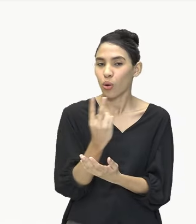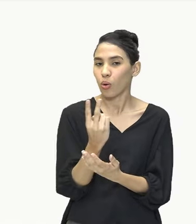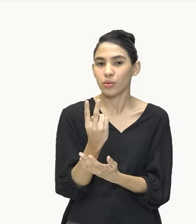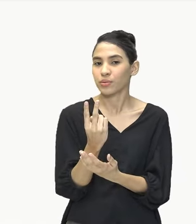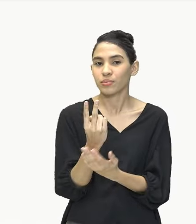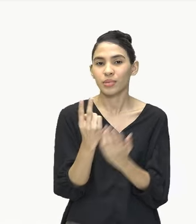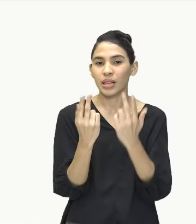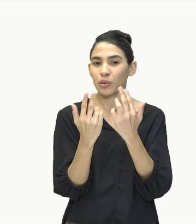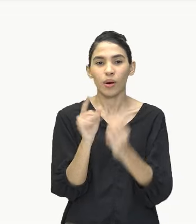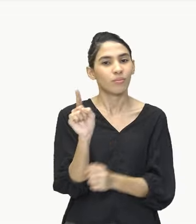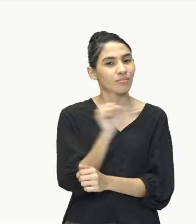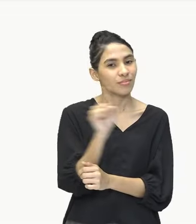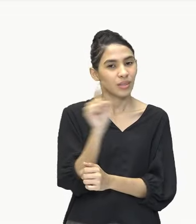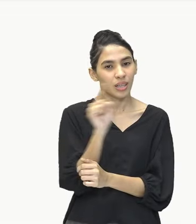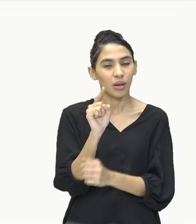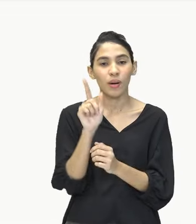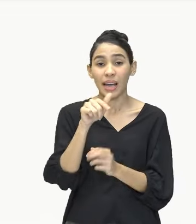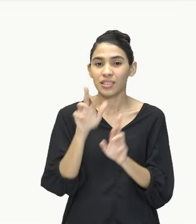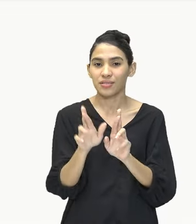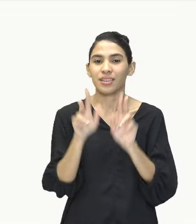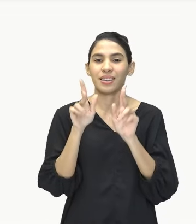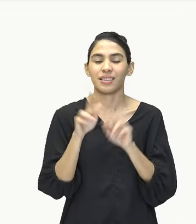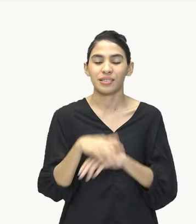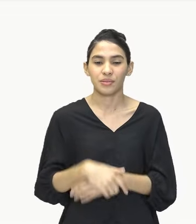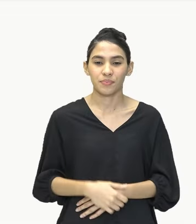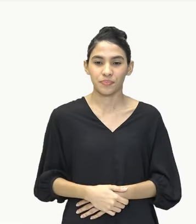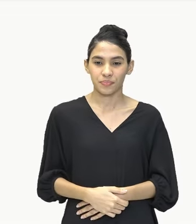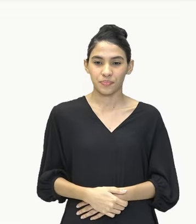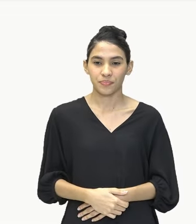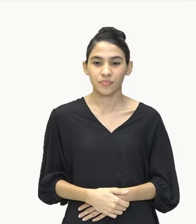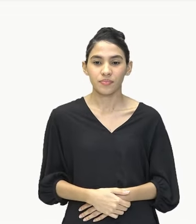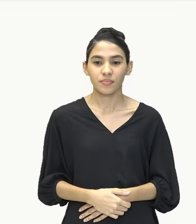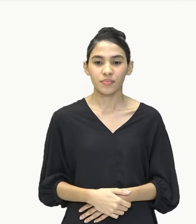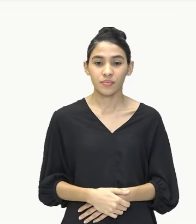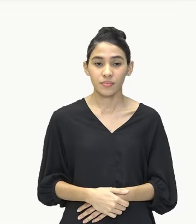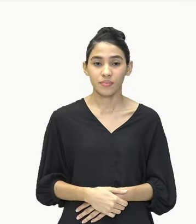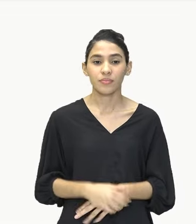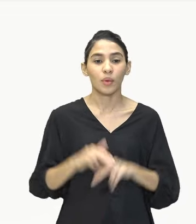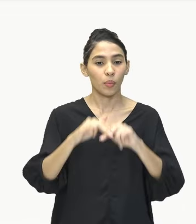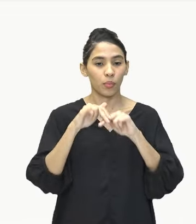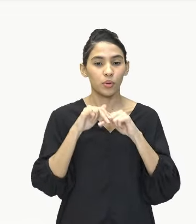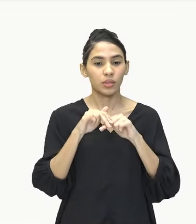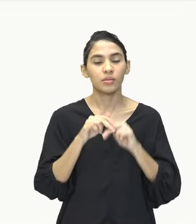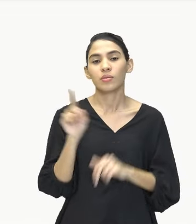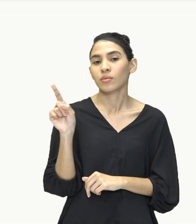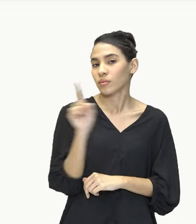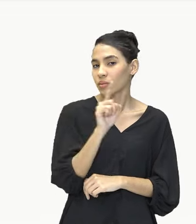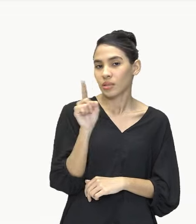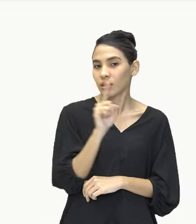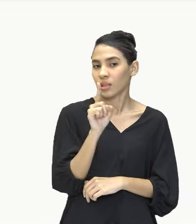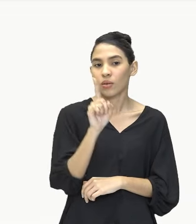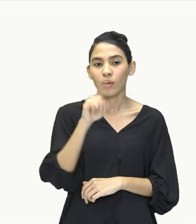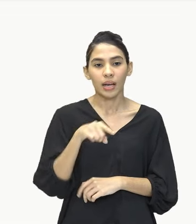diferença aqui entre os expoentes, esses dois aqui não